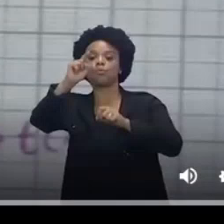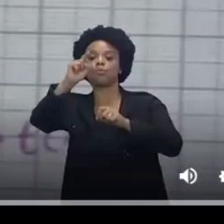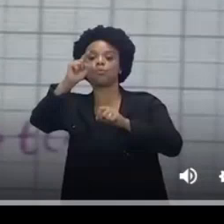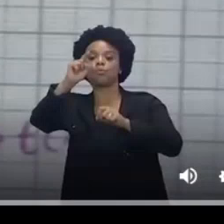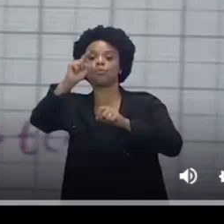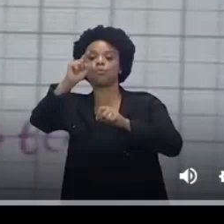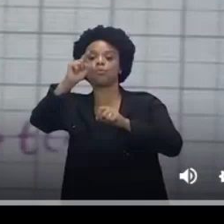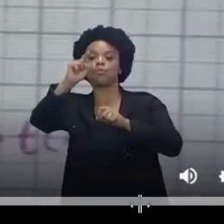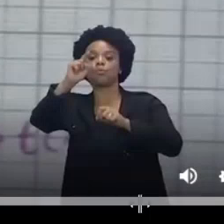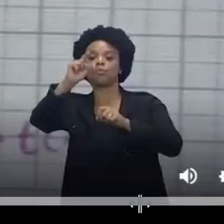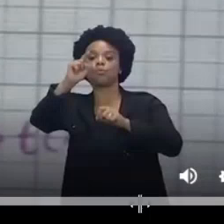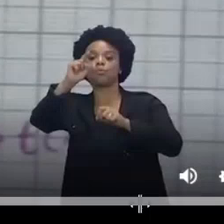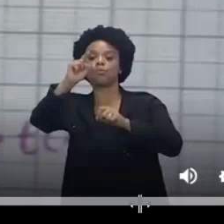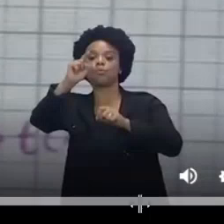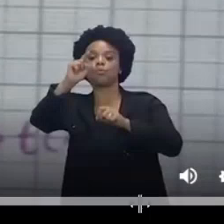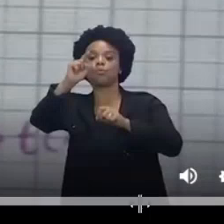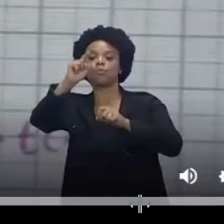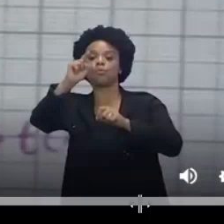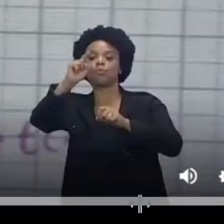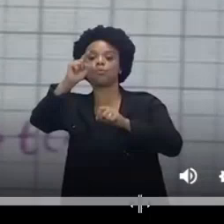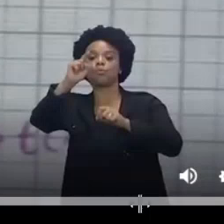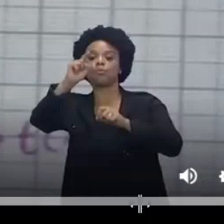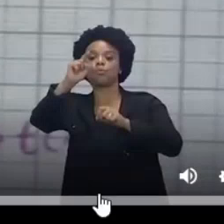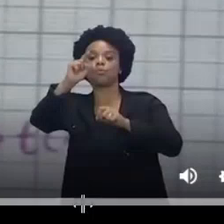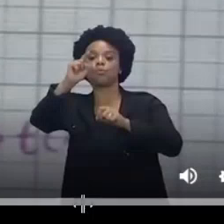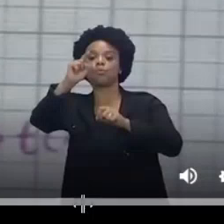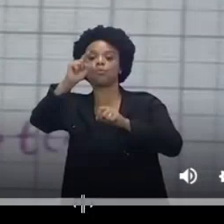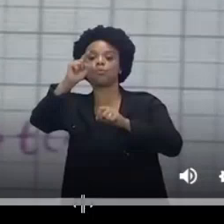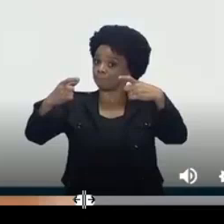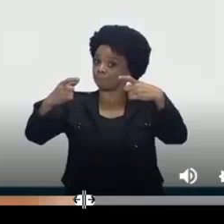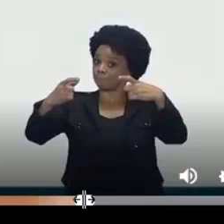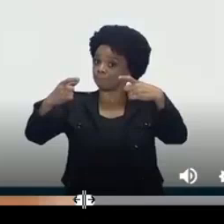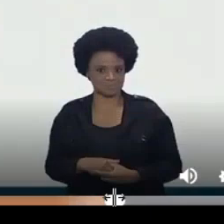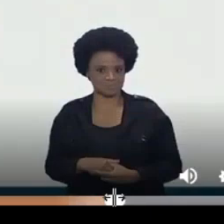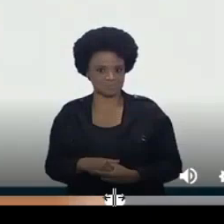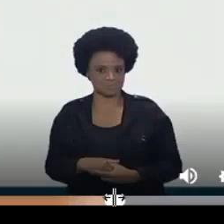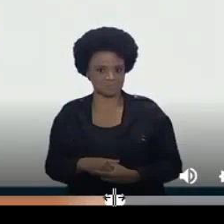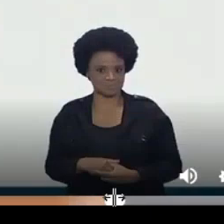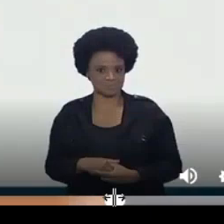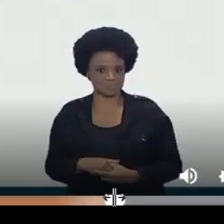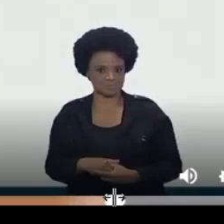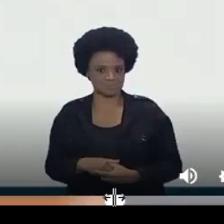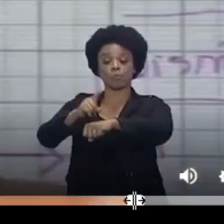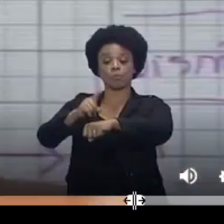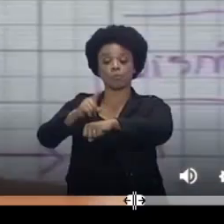Tá? Agora a gente volta, vamos lá no outro gráfico.